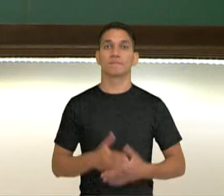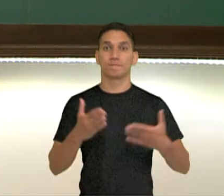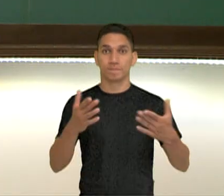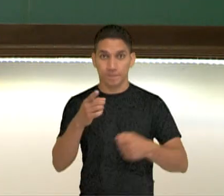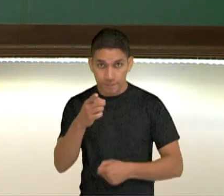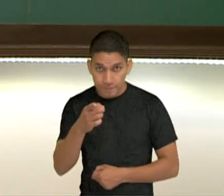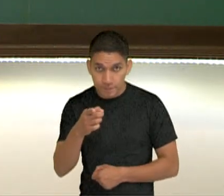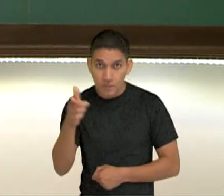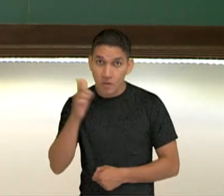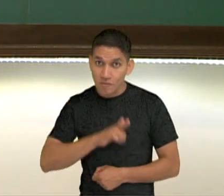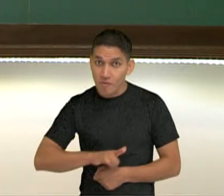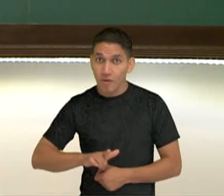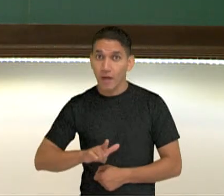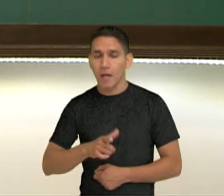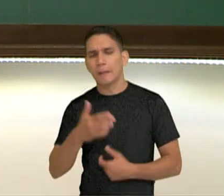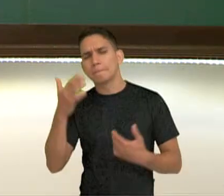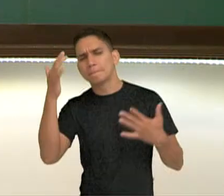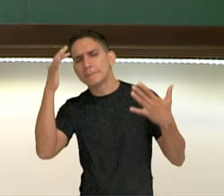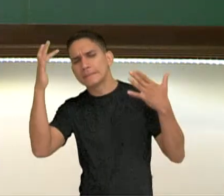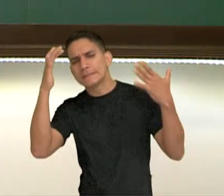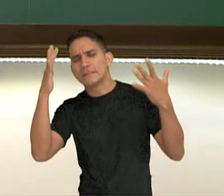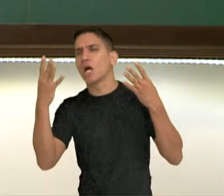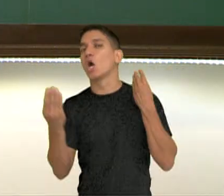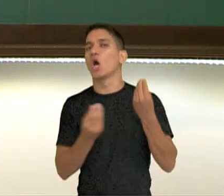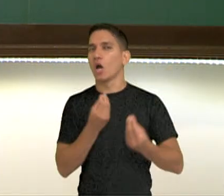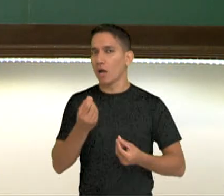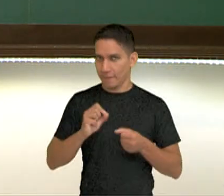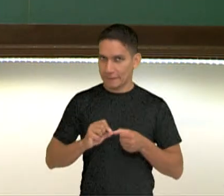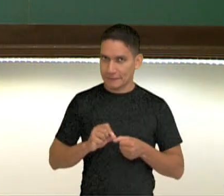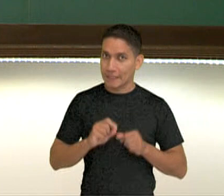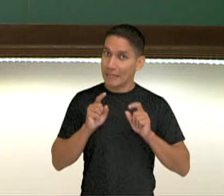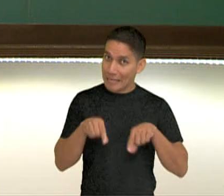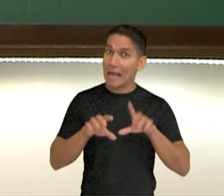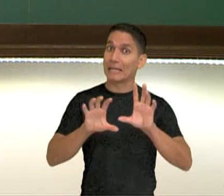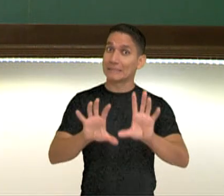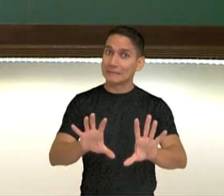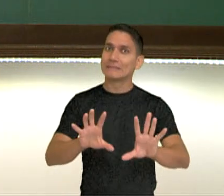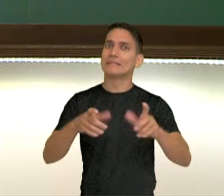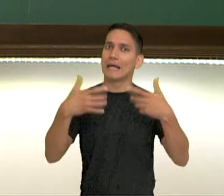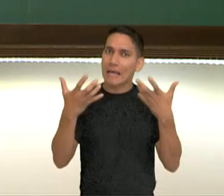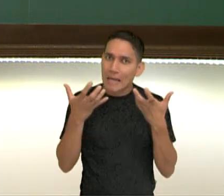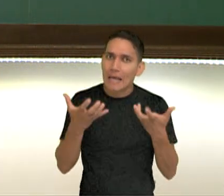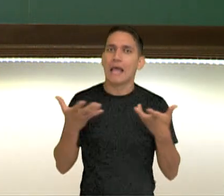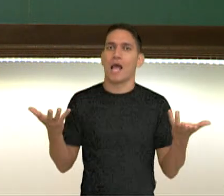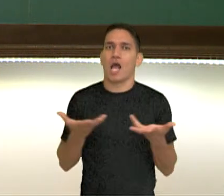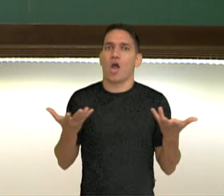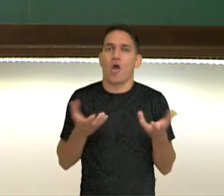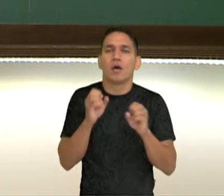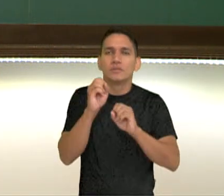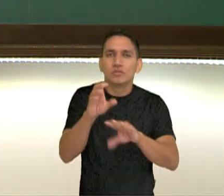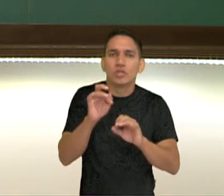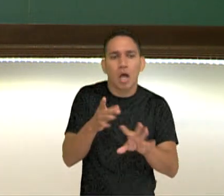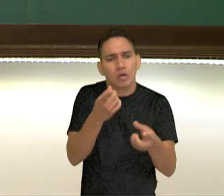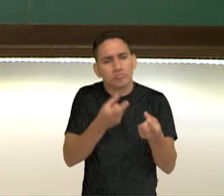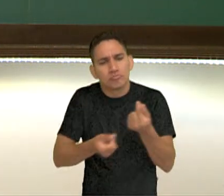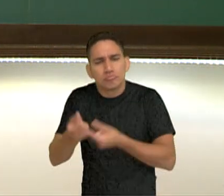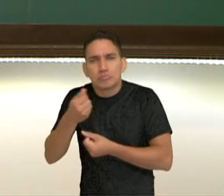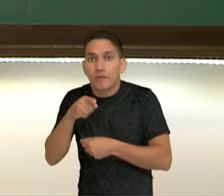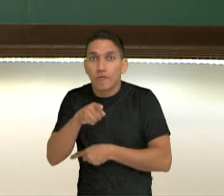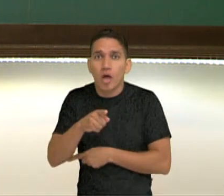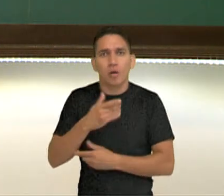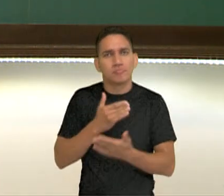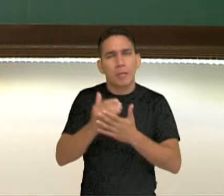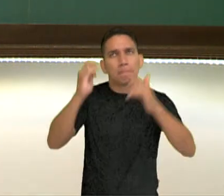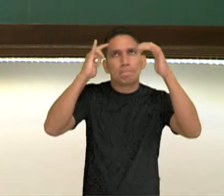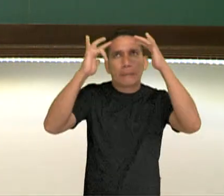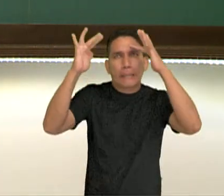E aí, minha galera, conseguiram pensar? É exatamente isso que nós queremos com essas aulas de educação financeira, que vocês levem a pensar. Então,